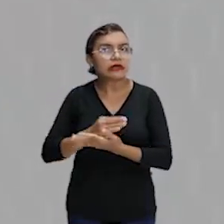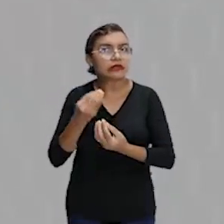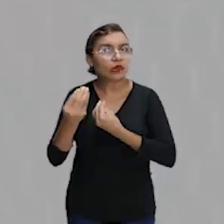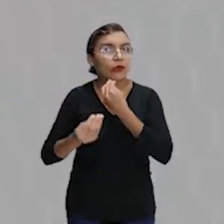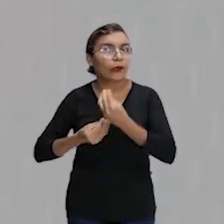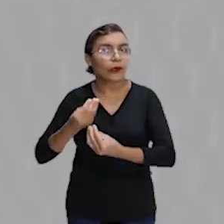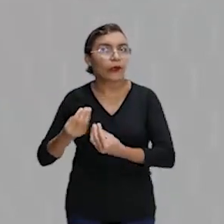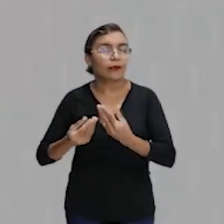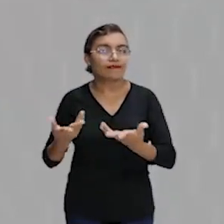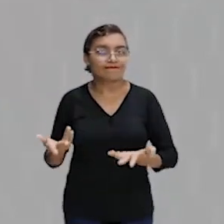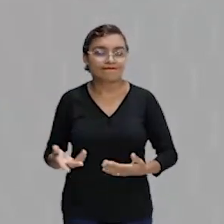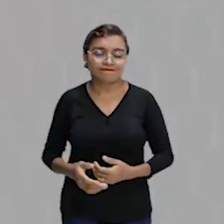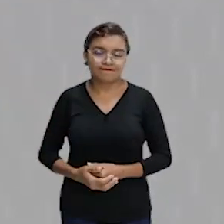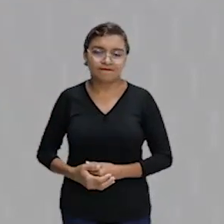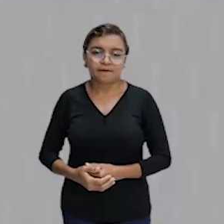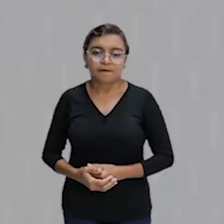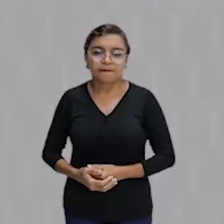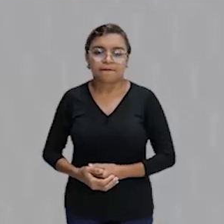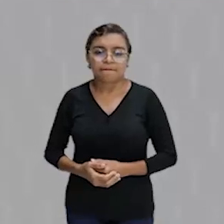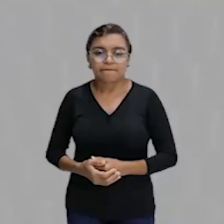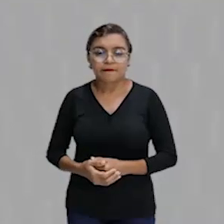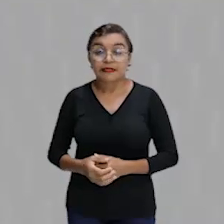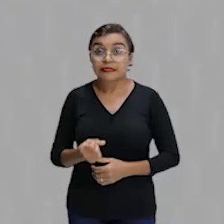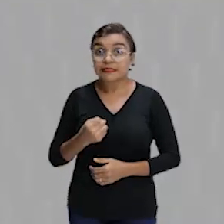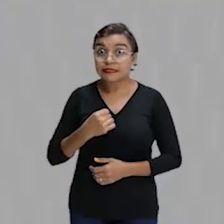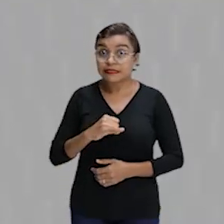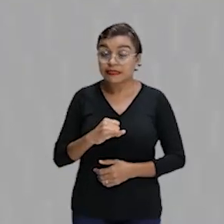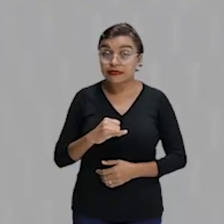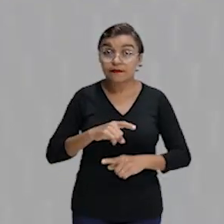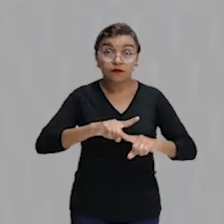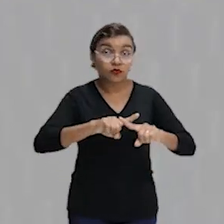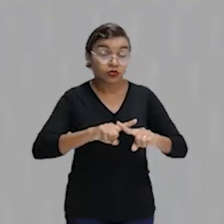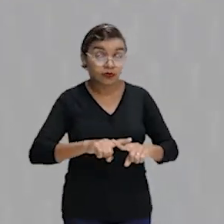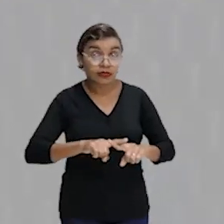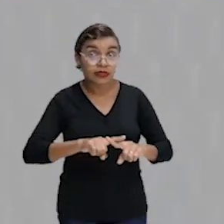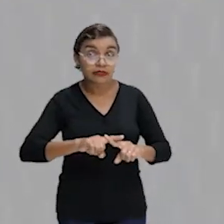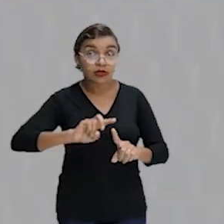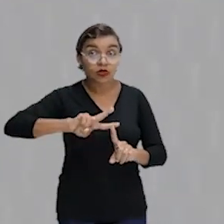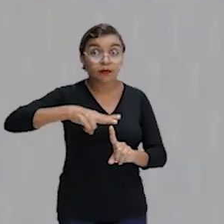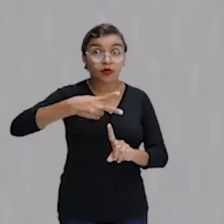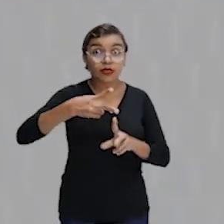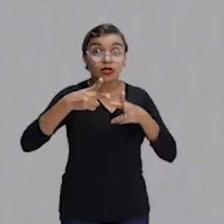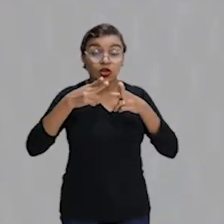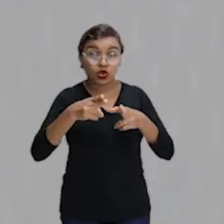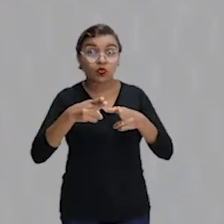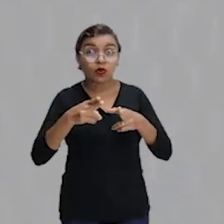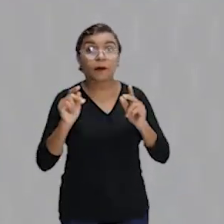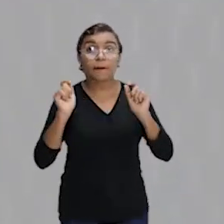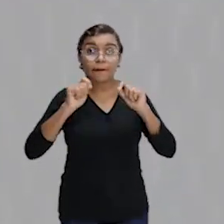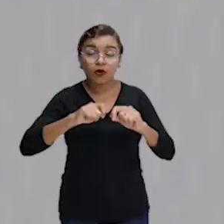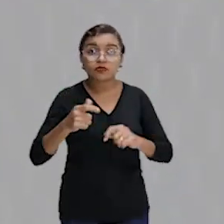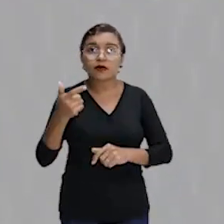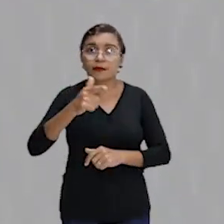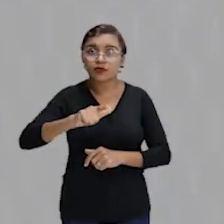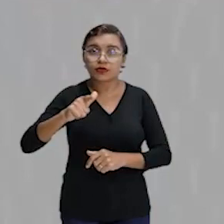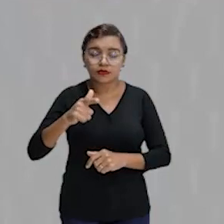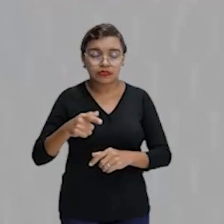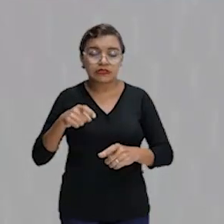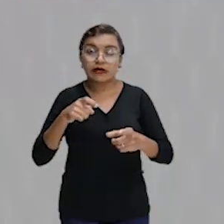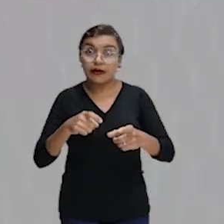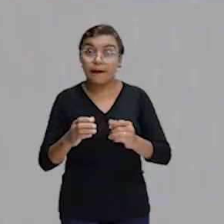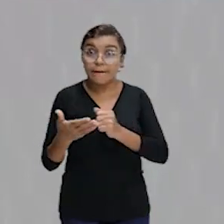isso aí? Gente, quando eu tenho uma multiplicação de potências de mesma base, eu posso repetir a base